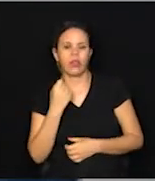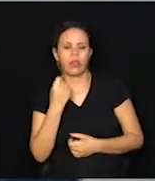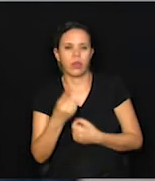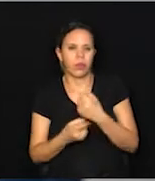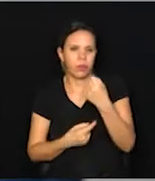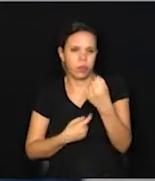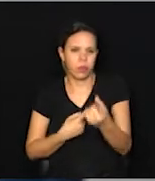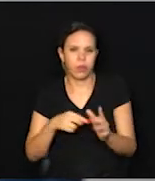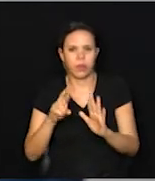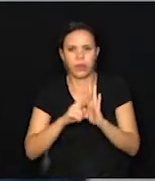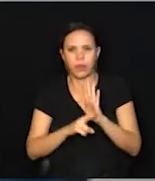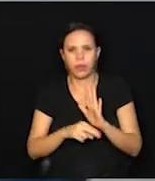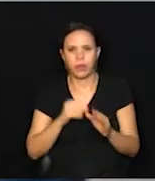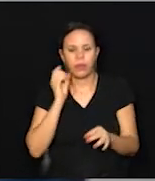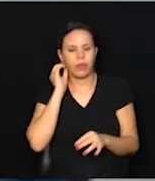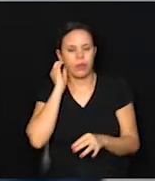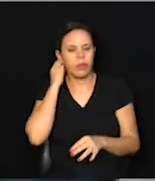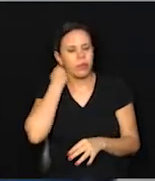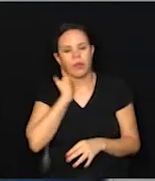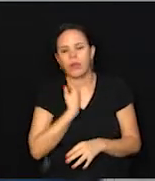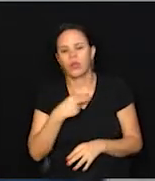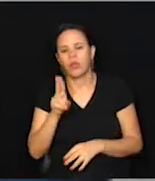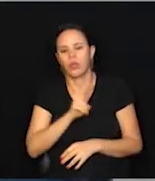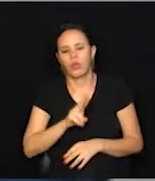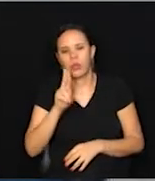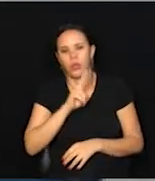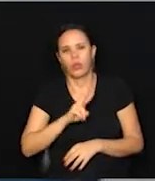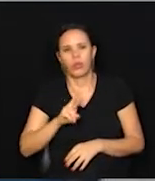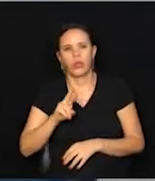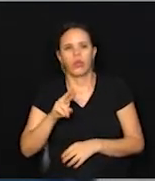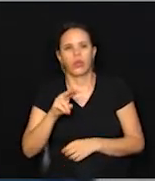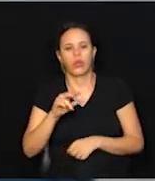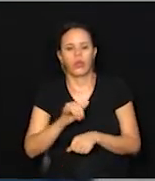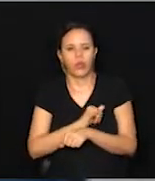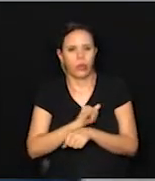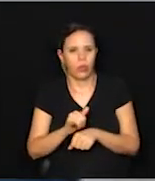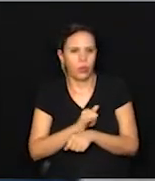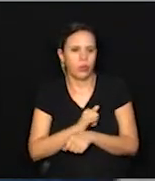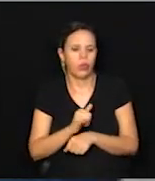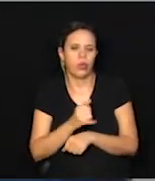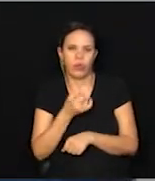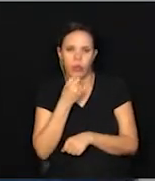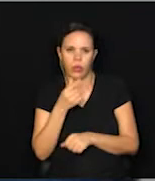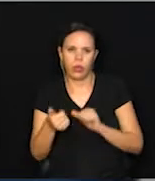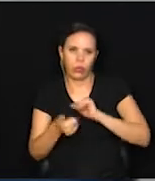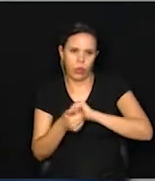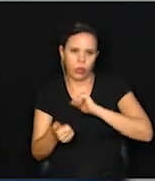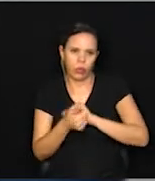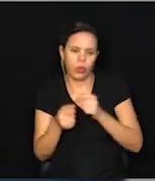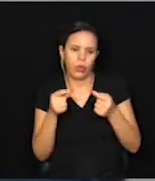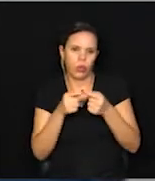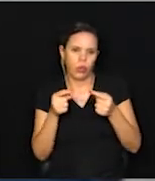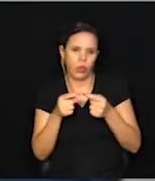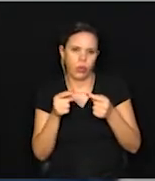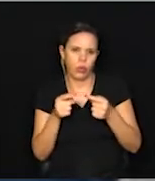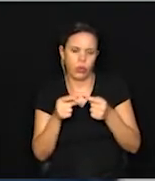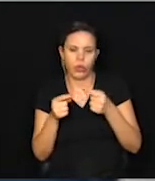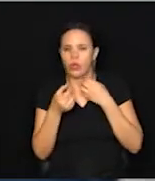alguns protocolos e usos alternativos de remédios de boa qualidade, mas combinações de